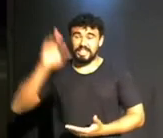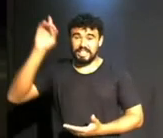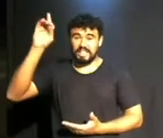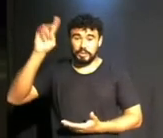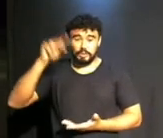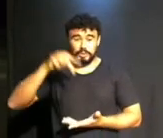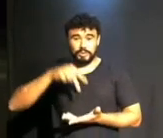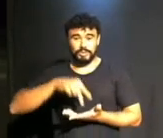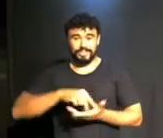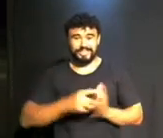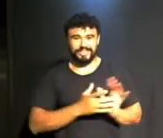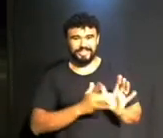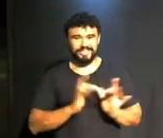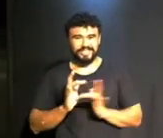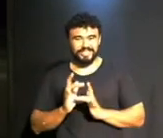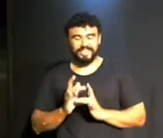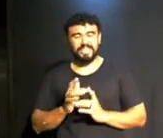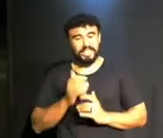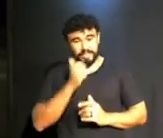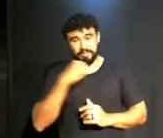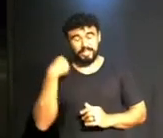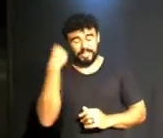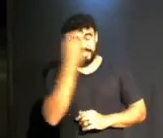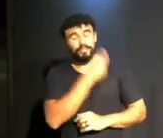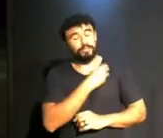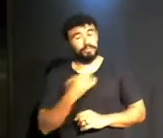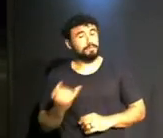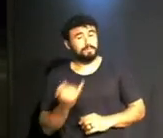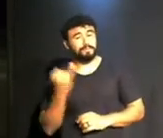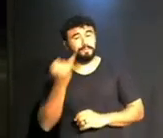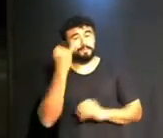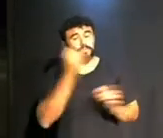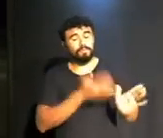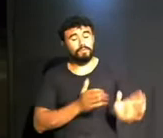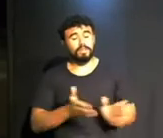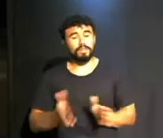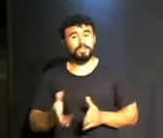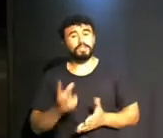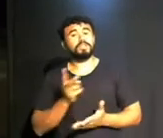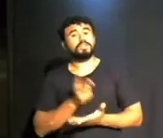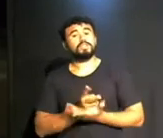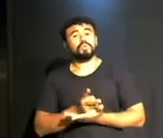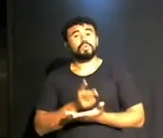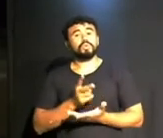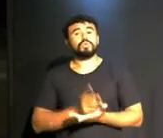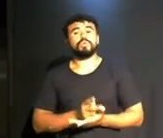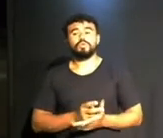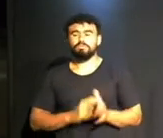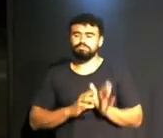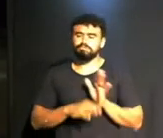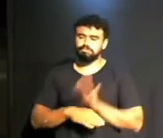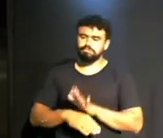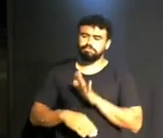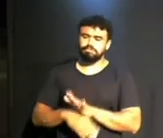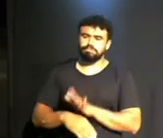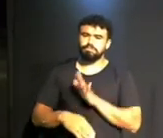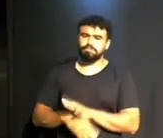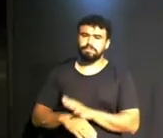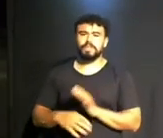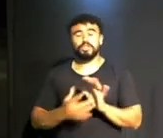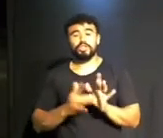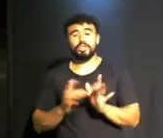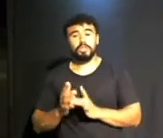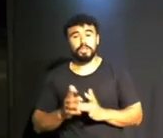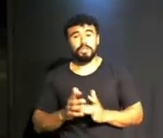divindade Celestial Maria que foi tão importante nesse processo e continuar ao lado de Jesus o tempo todo que